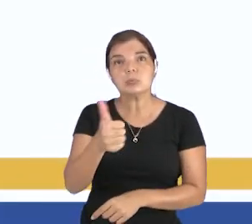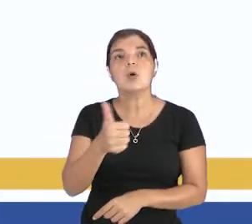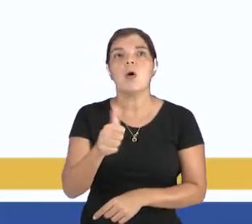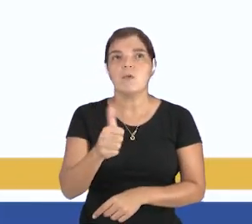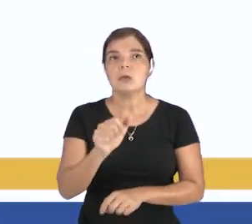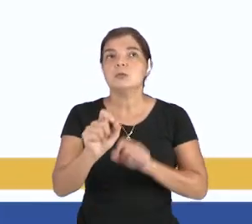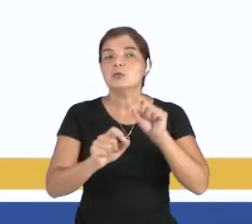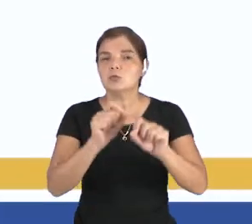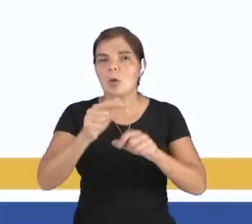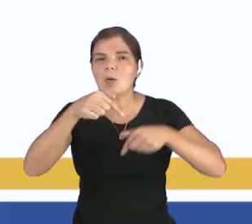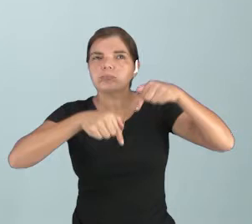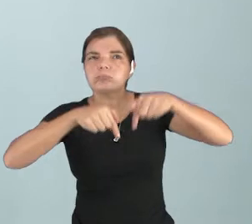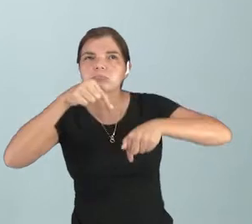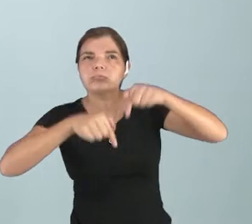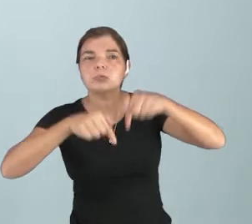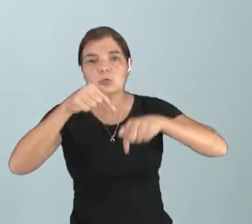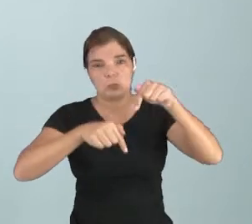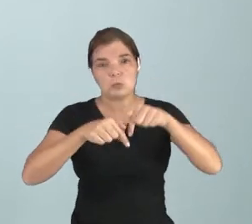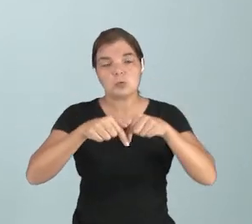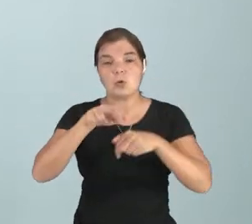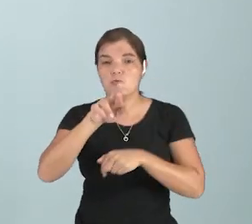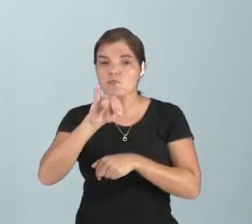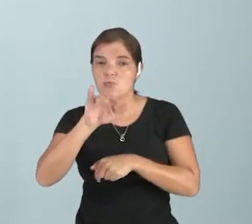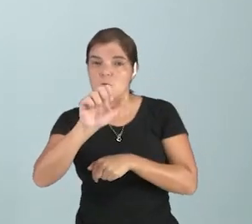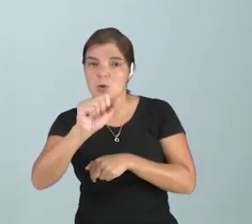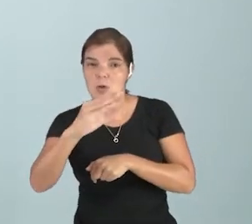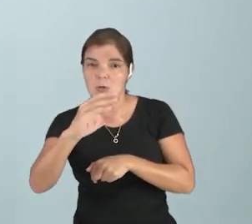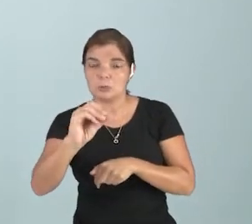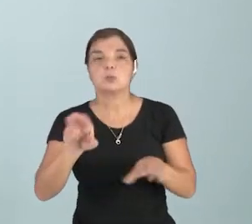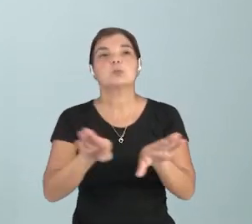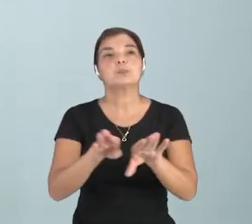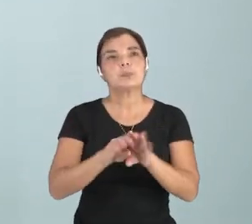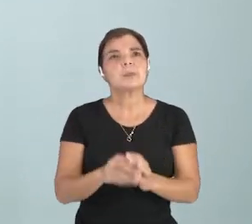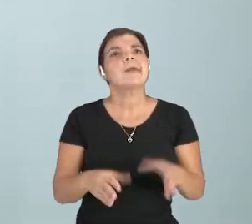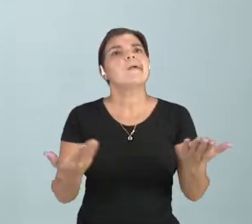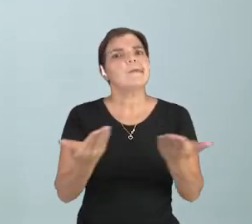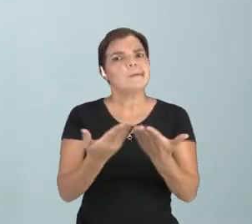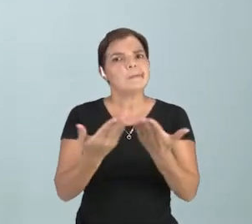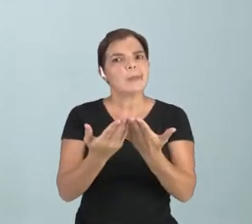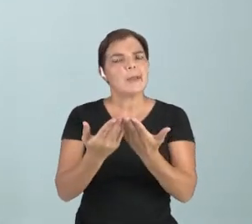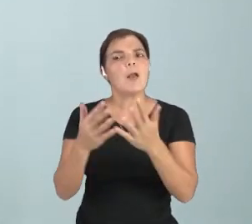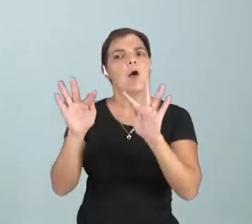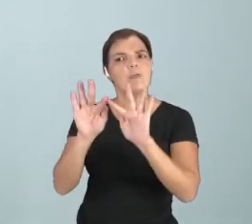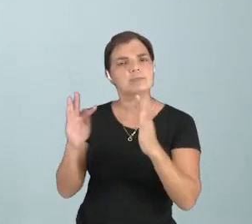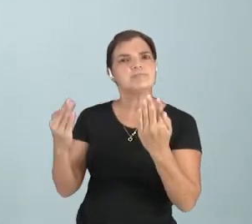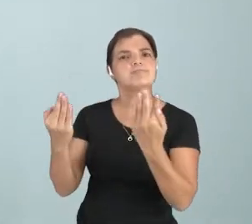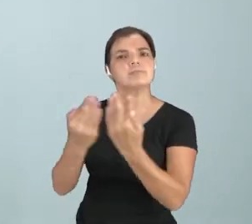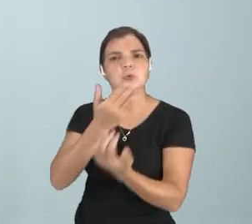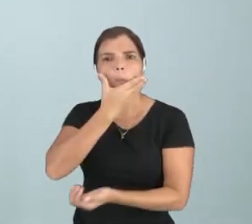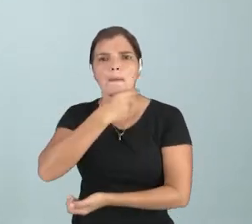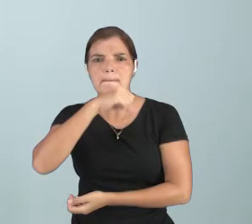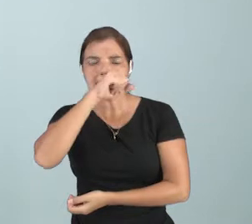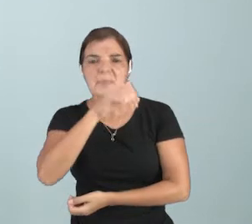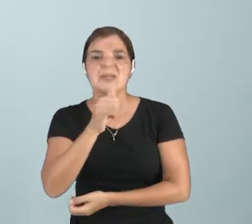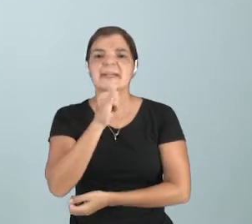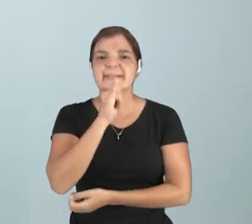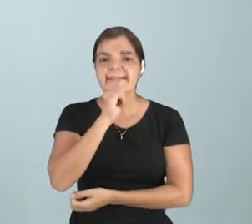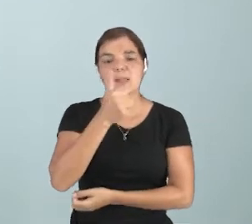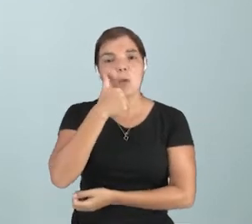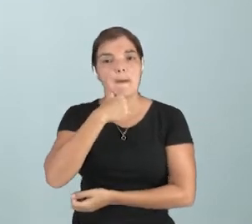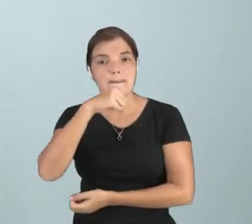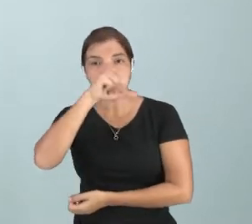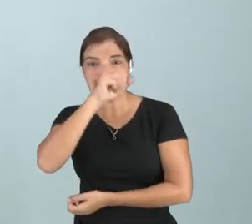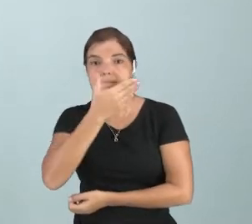fetal. Certo, gente? E quando também existe um parentesco entre os pais. Por exemplo, o pai e a mãe têm um parentesco